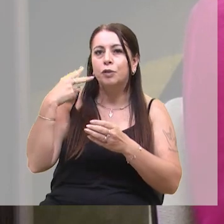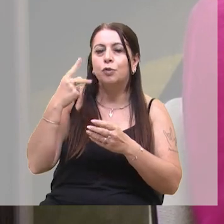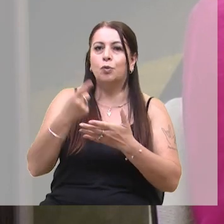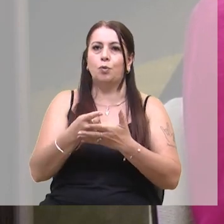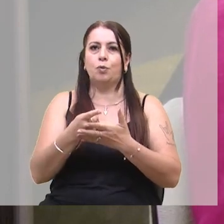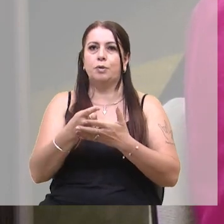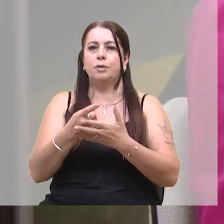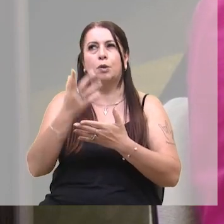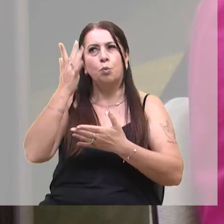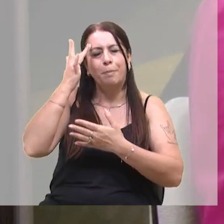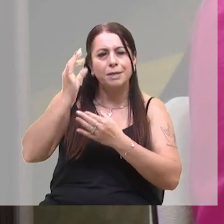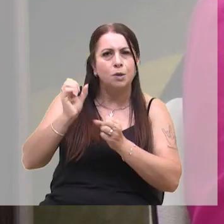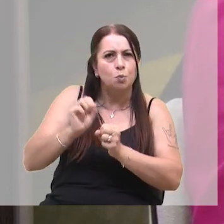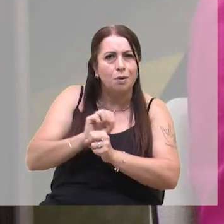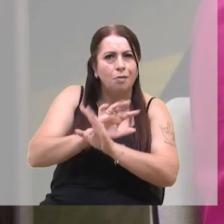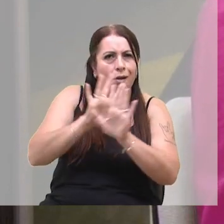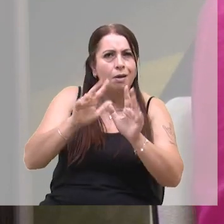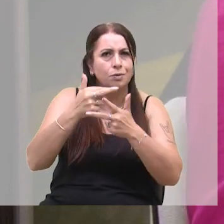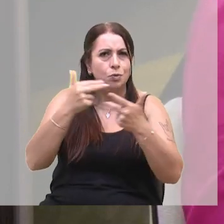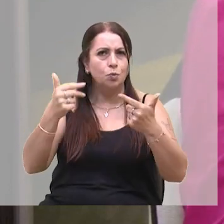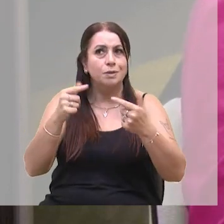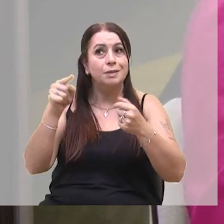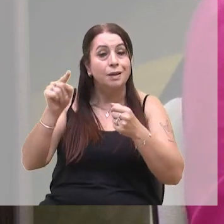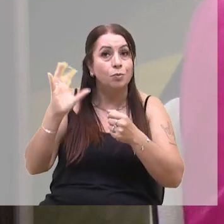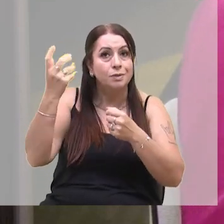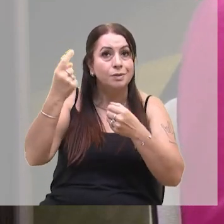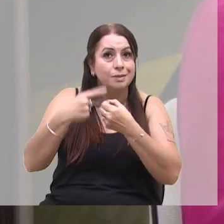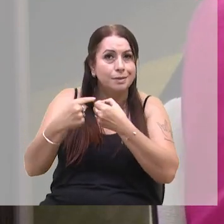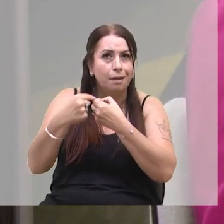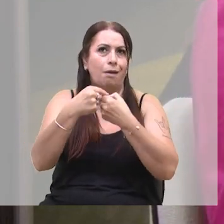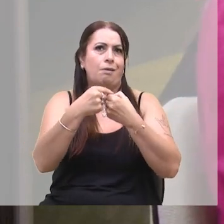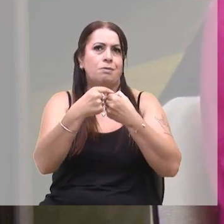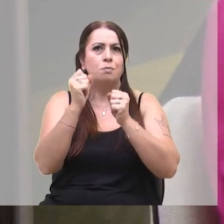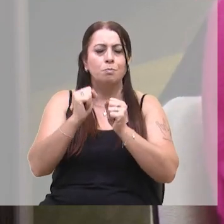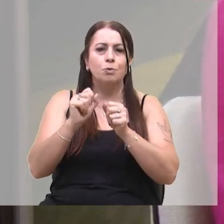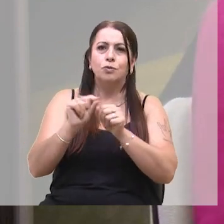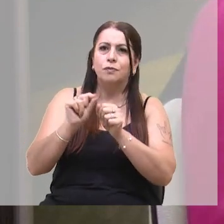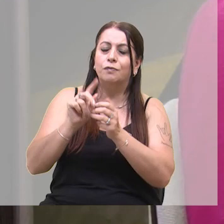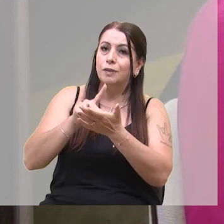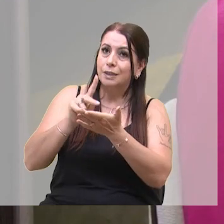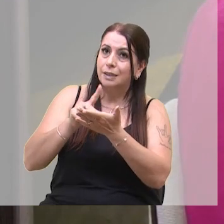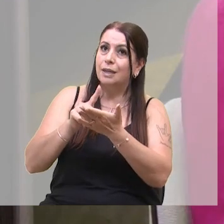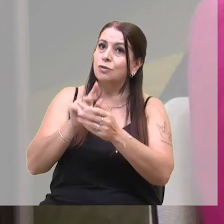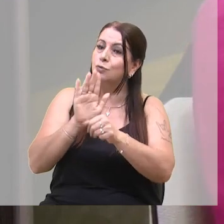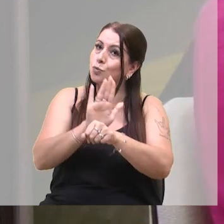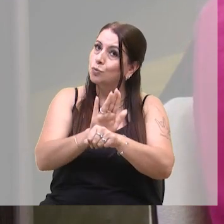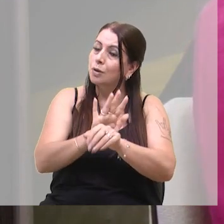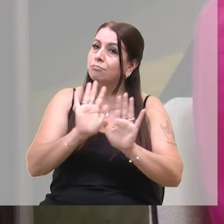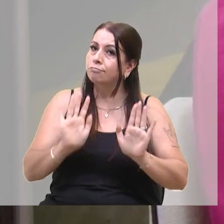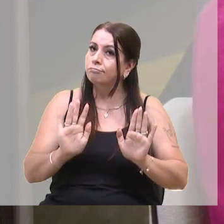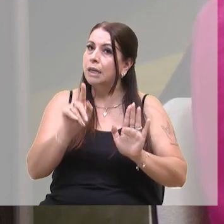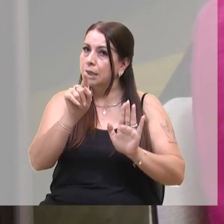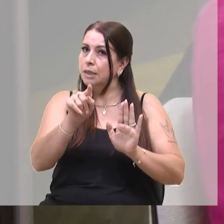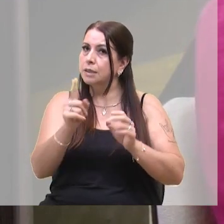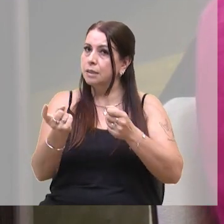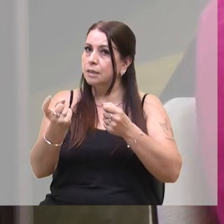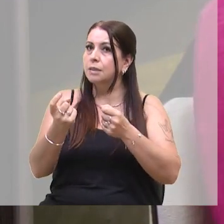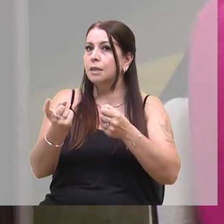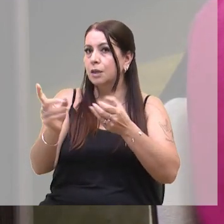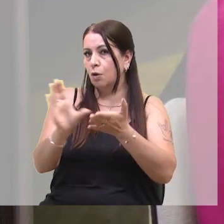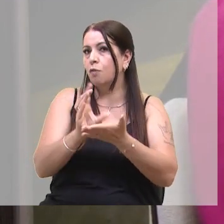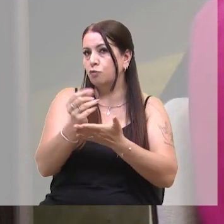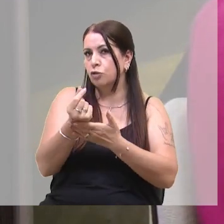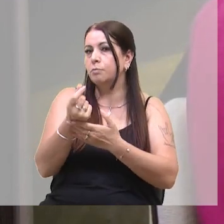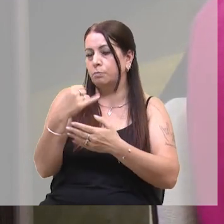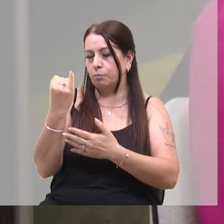Mas nós, como legisladores, como vereadores, com a compreensão clara da situação da cidade, né? De como a gente pode